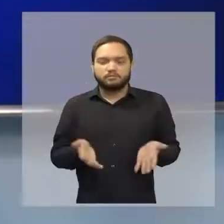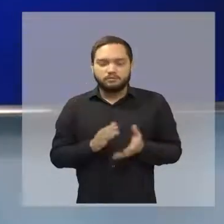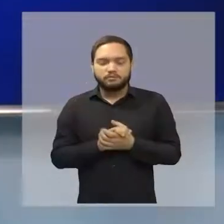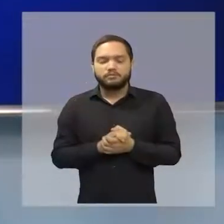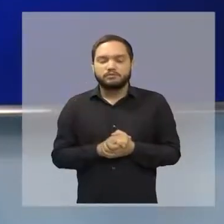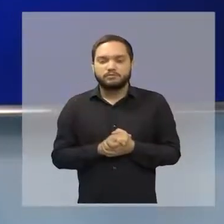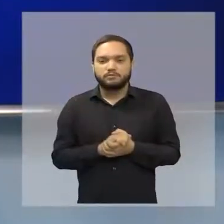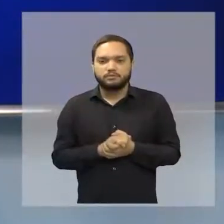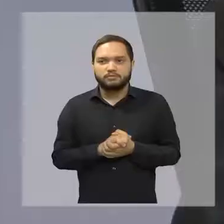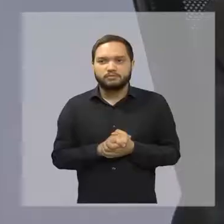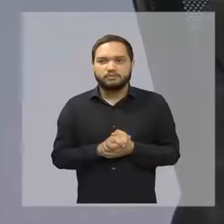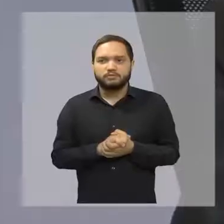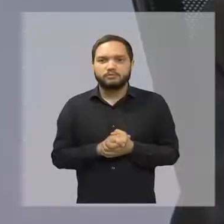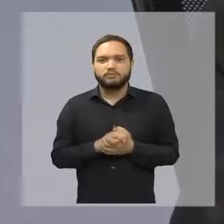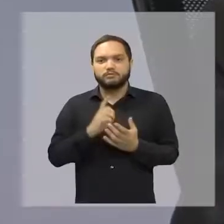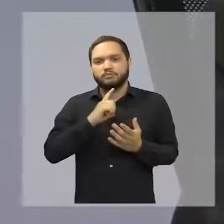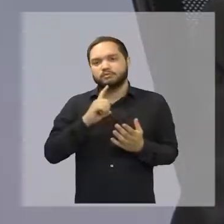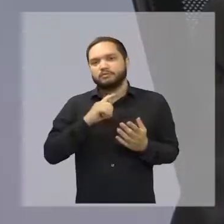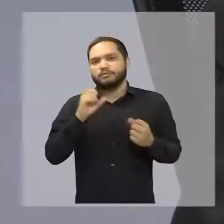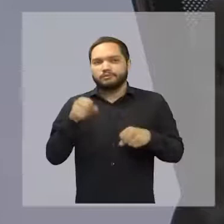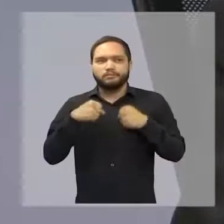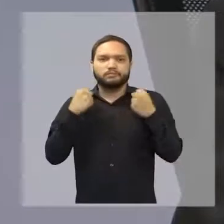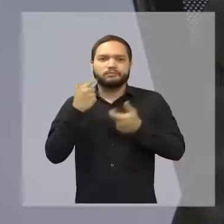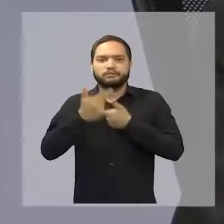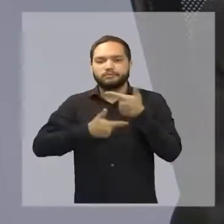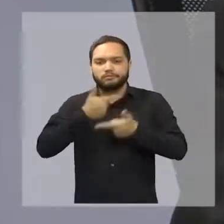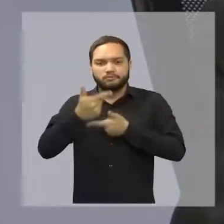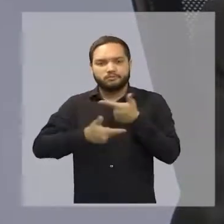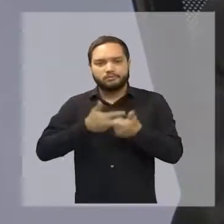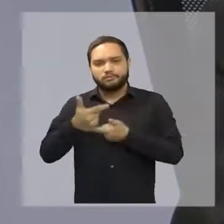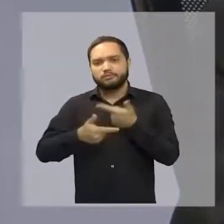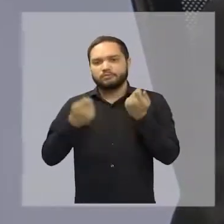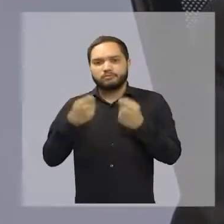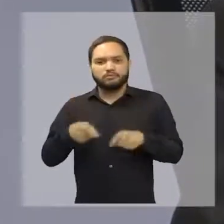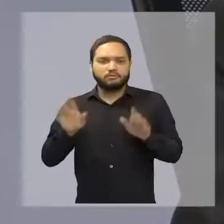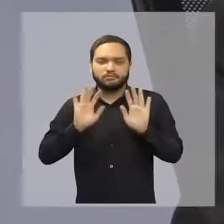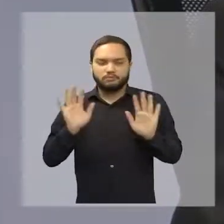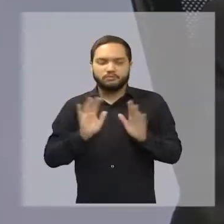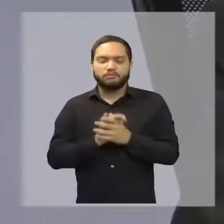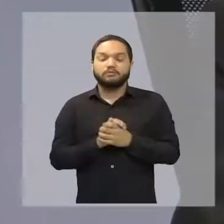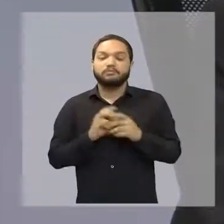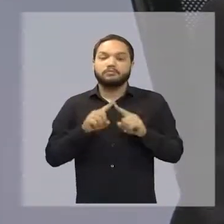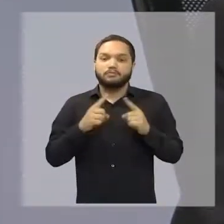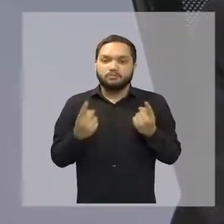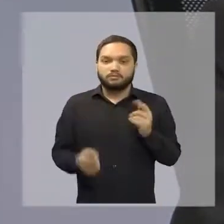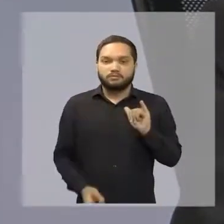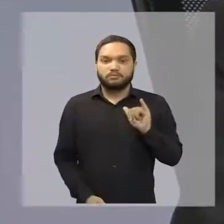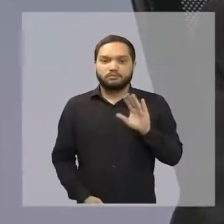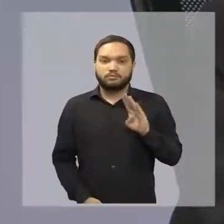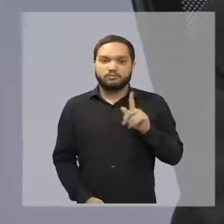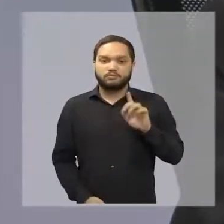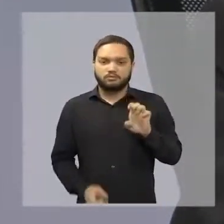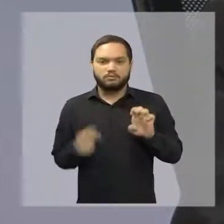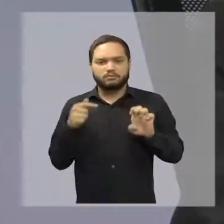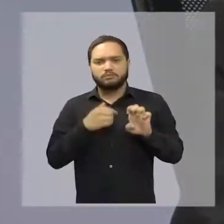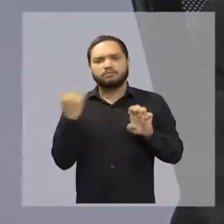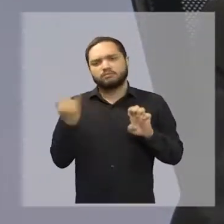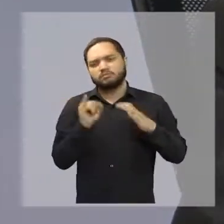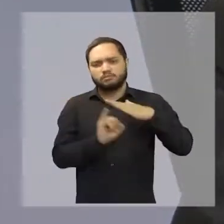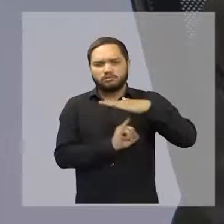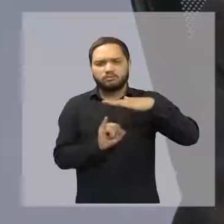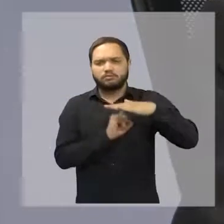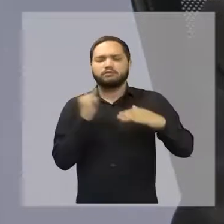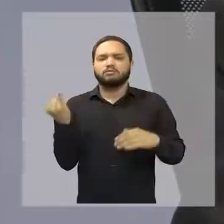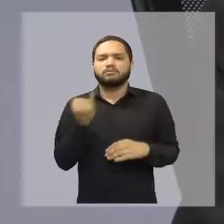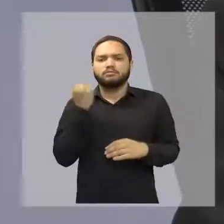gastar esforço, nem trabalho, nem a ciência no IBGE. Agora, o IBGE é indispensável para